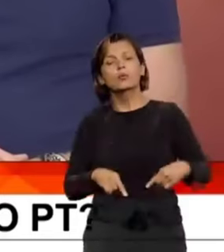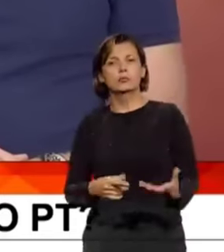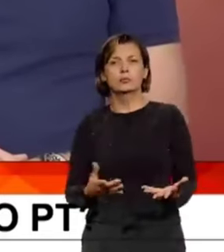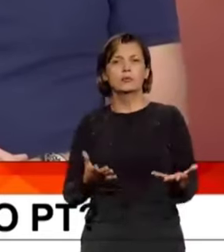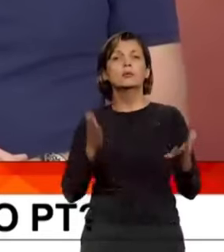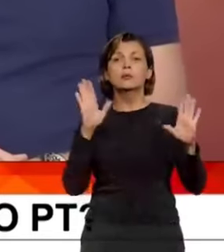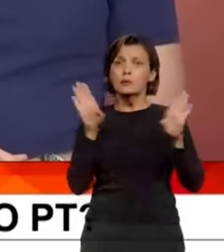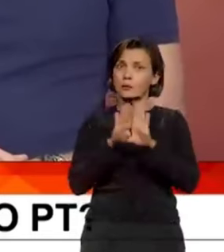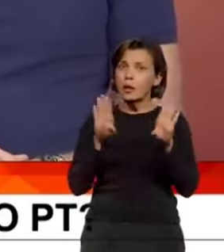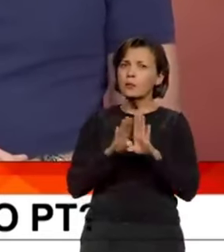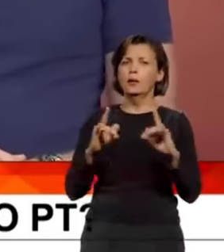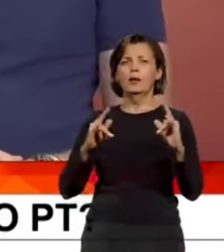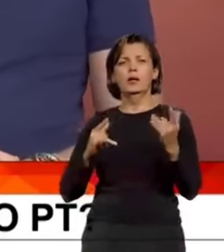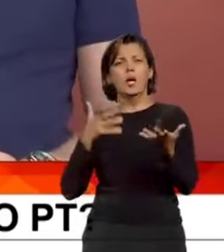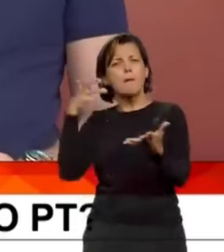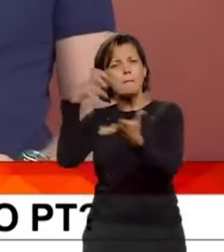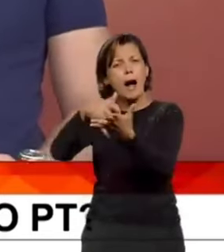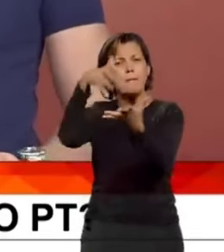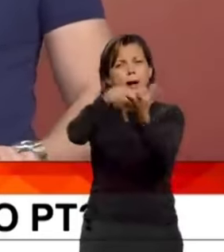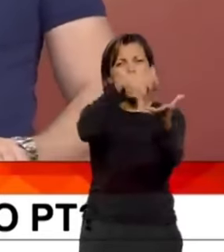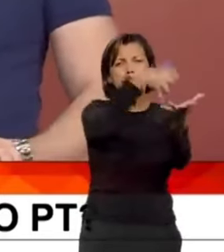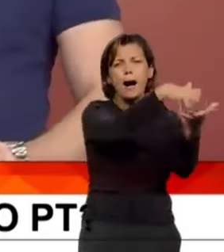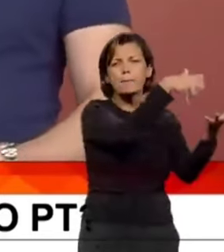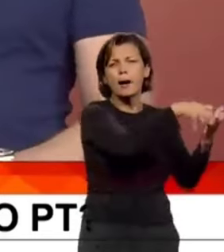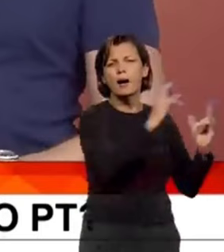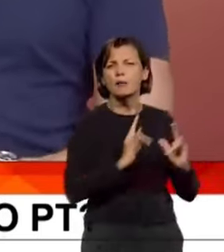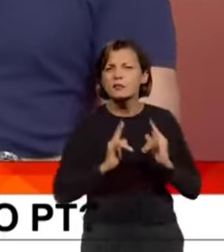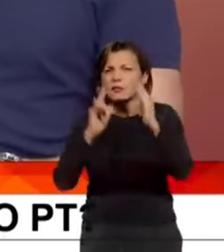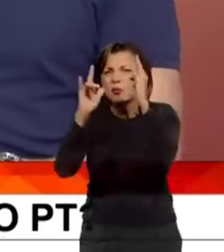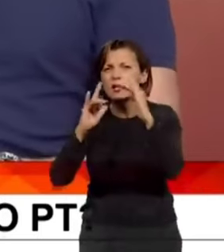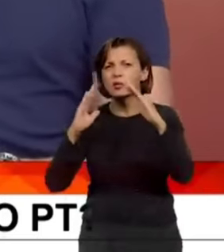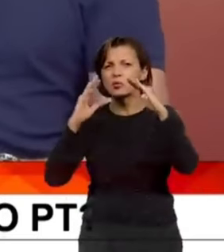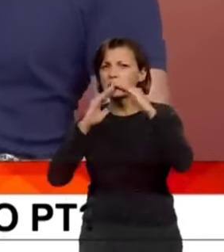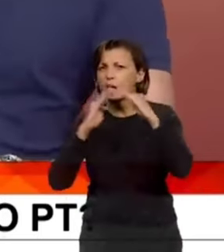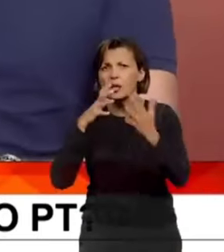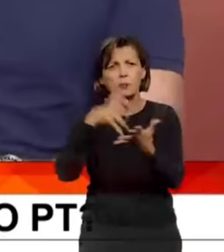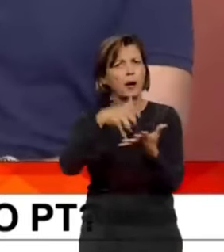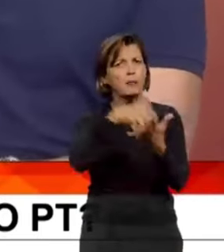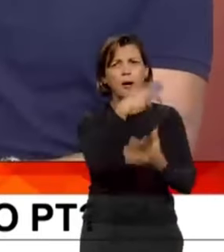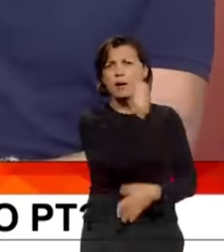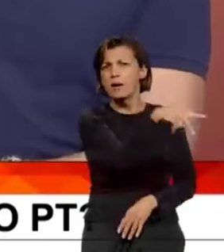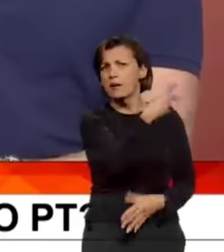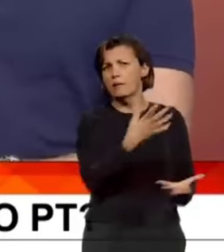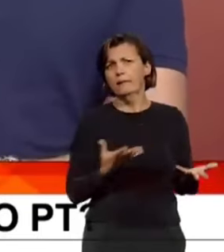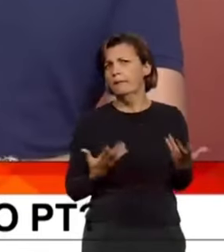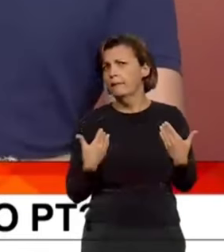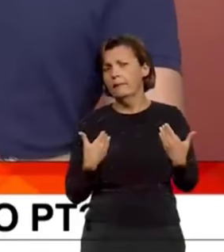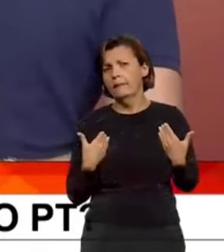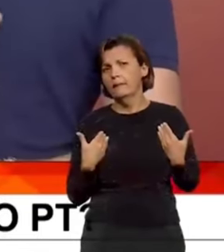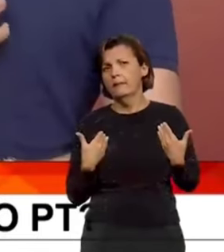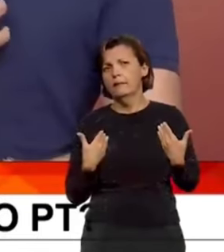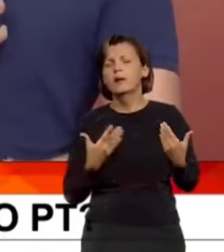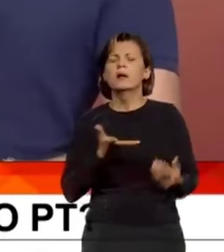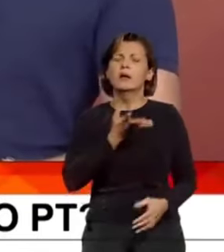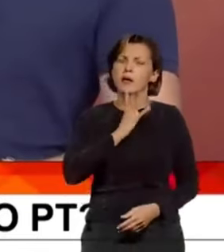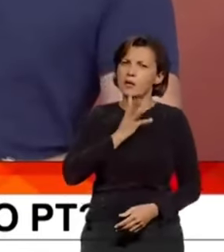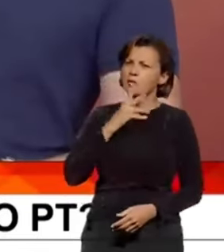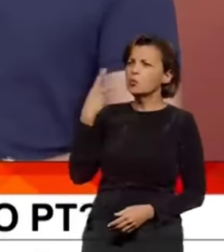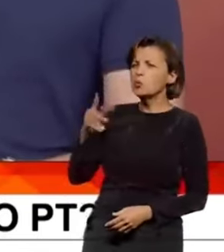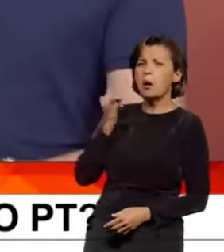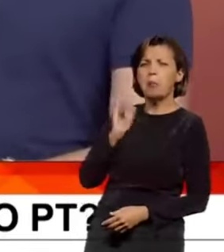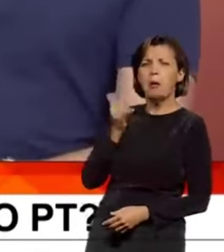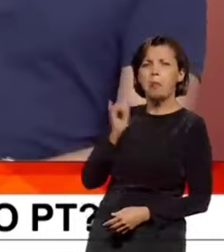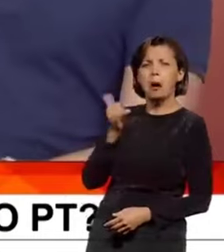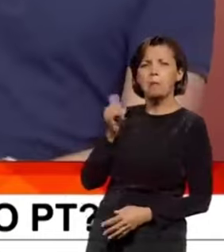que tá pagando apartamentos imóveis a dinheiro vivo porque isso o padrão do pico está fazendo isso olha eu conheço